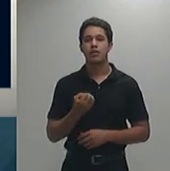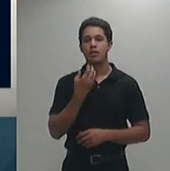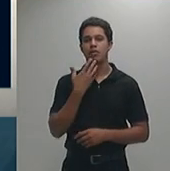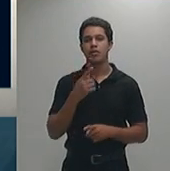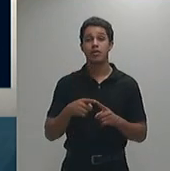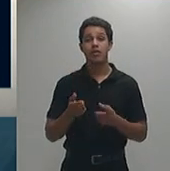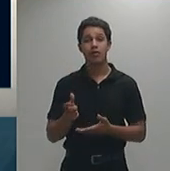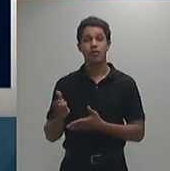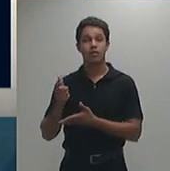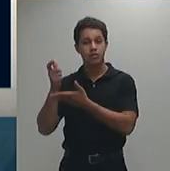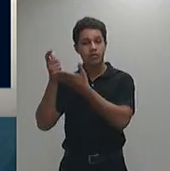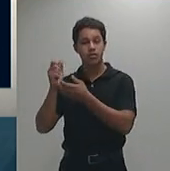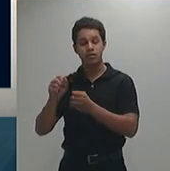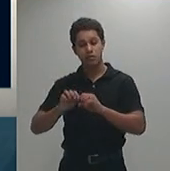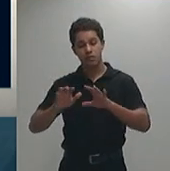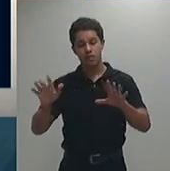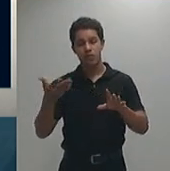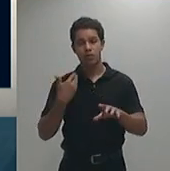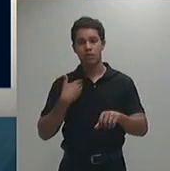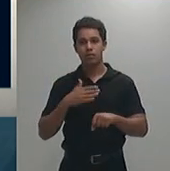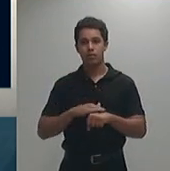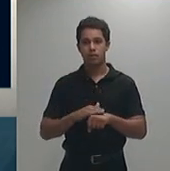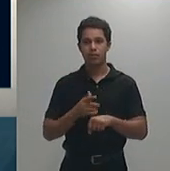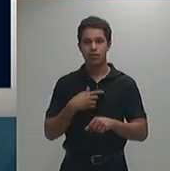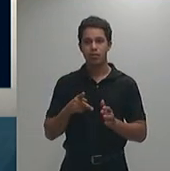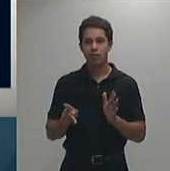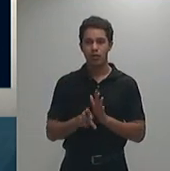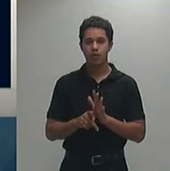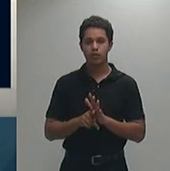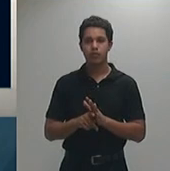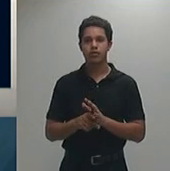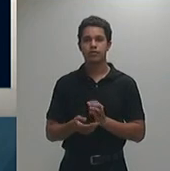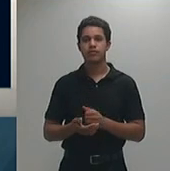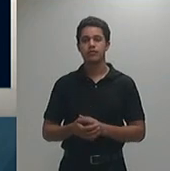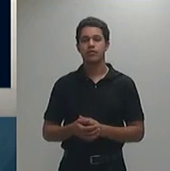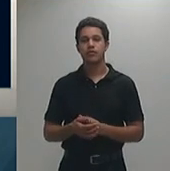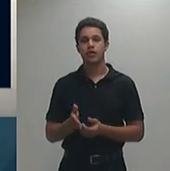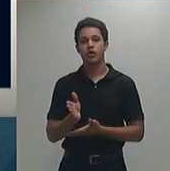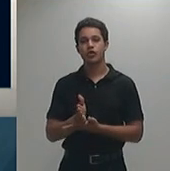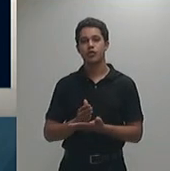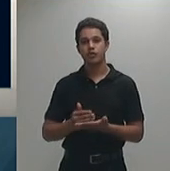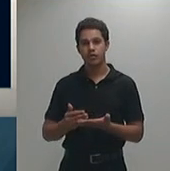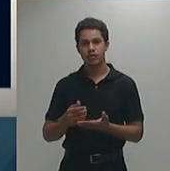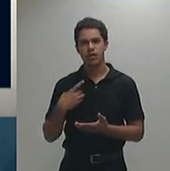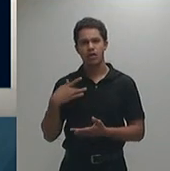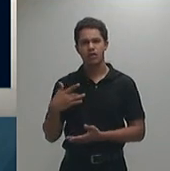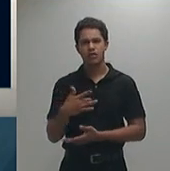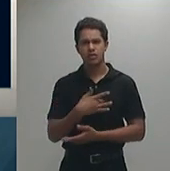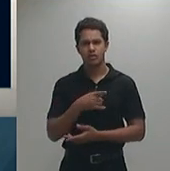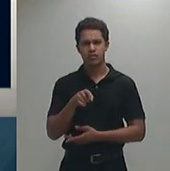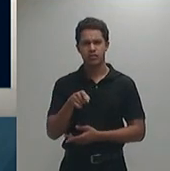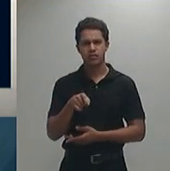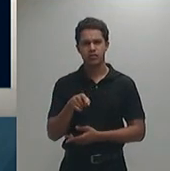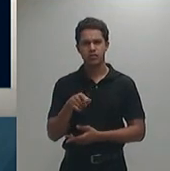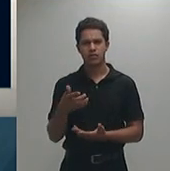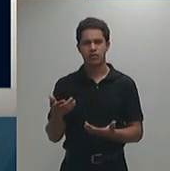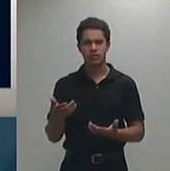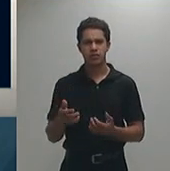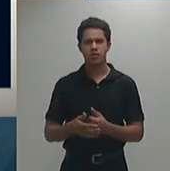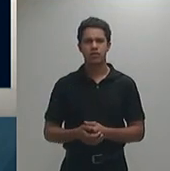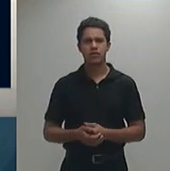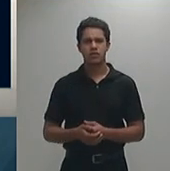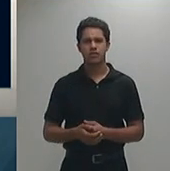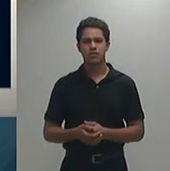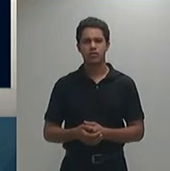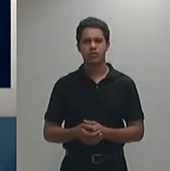distribuir o tempo está pelo recorrente dividir o tempo com a fenasaúde é isso é o dia e o